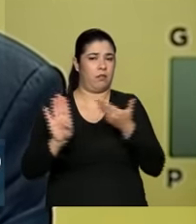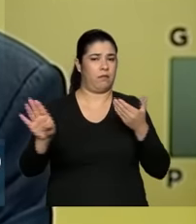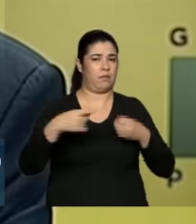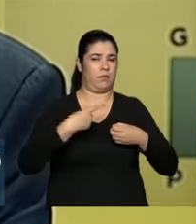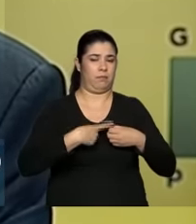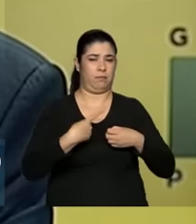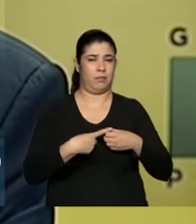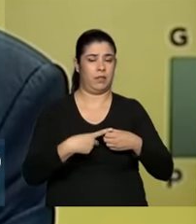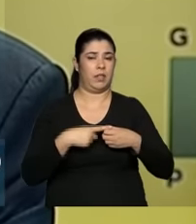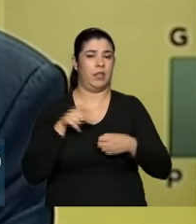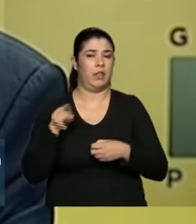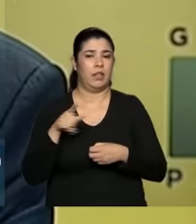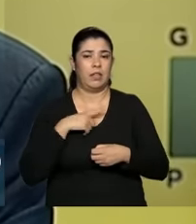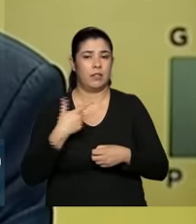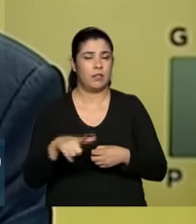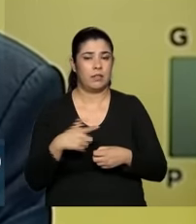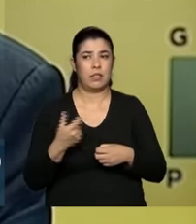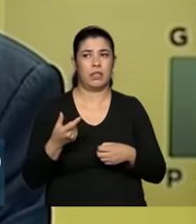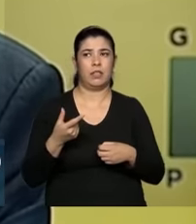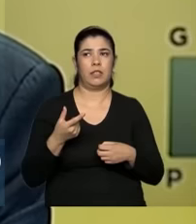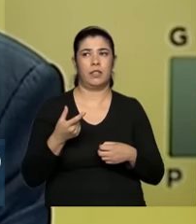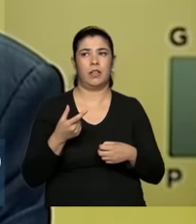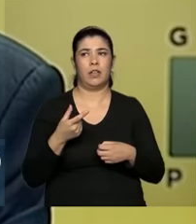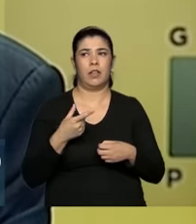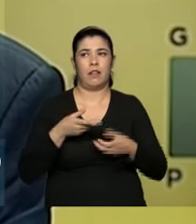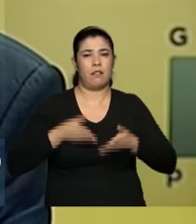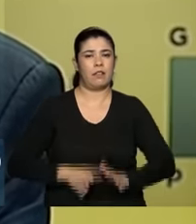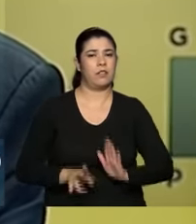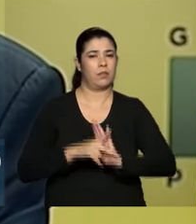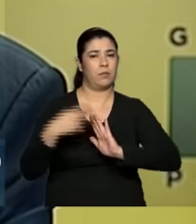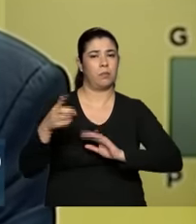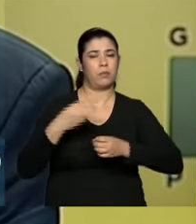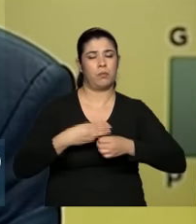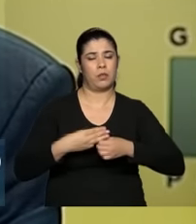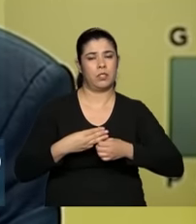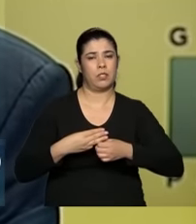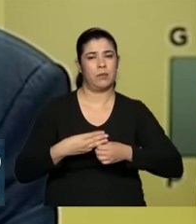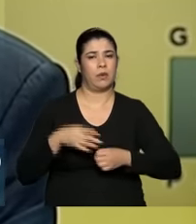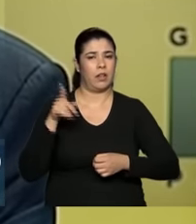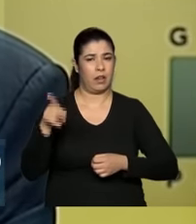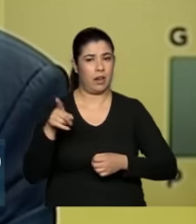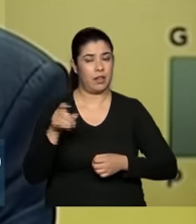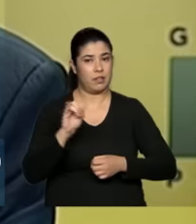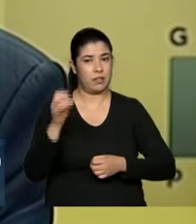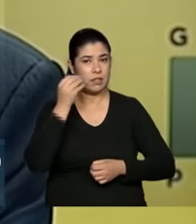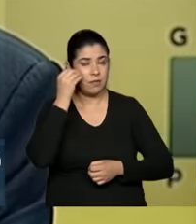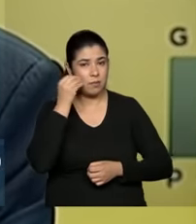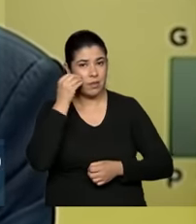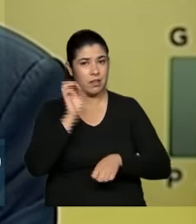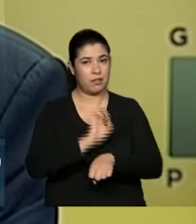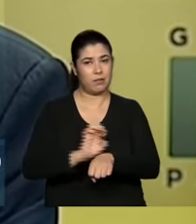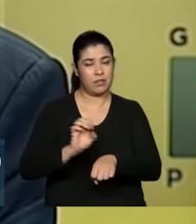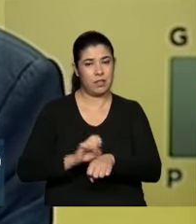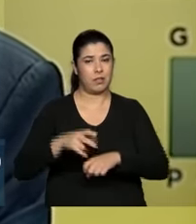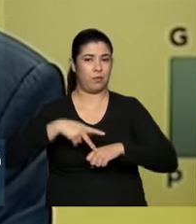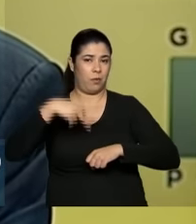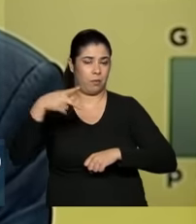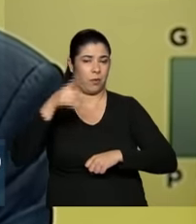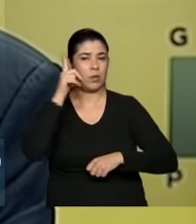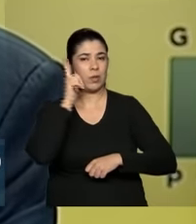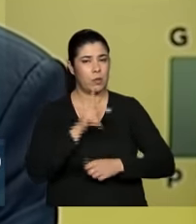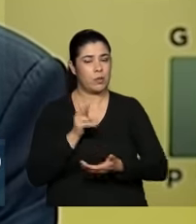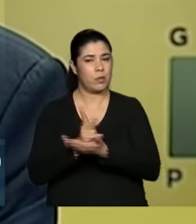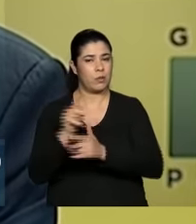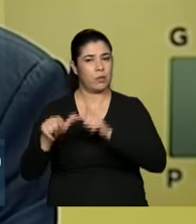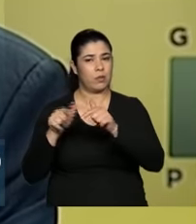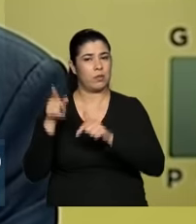afastado, onde ela não necessariamente tem suas origens, a chance dela ficar lá é maior. Foi assim que nós aumentamos, por